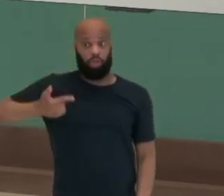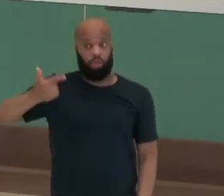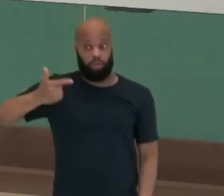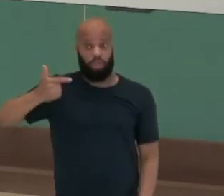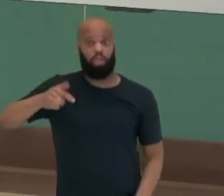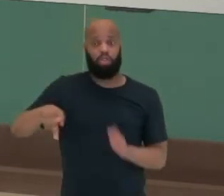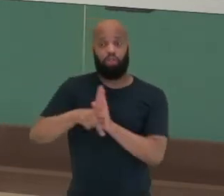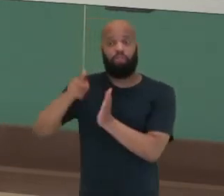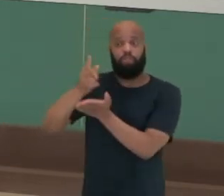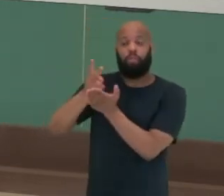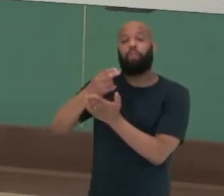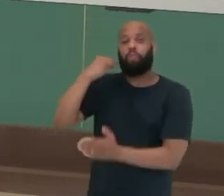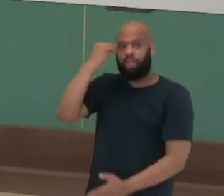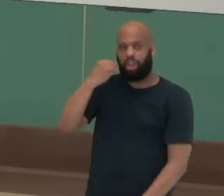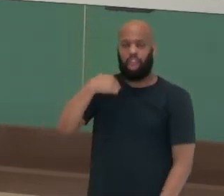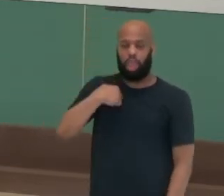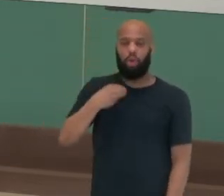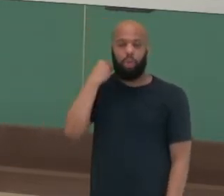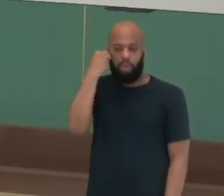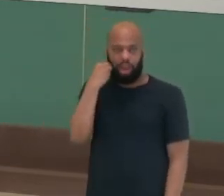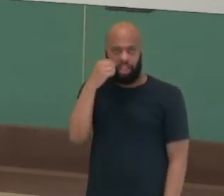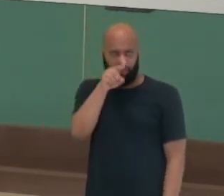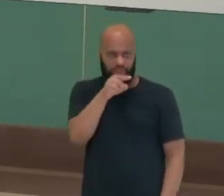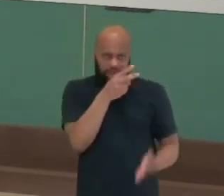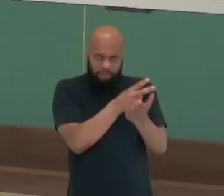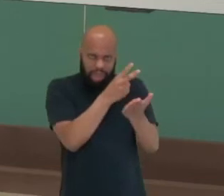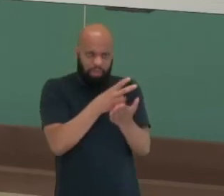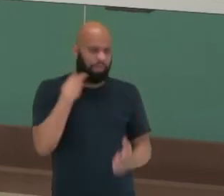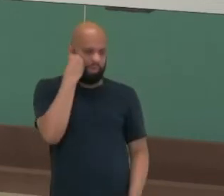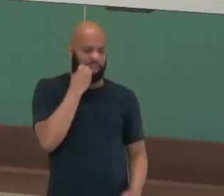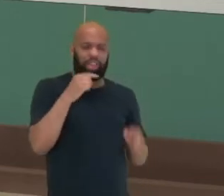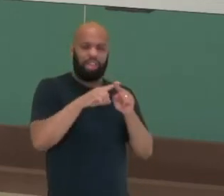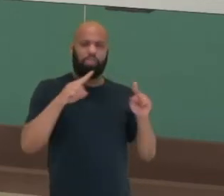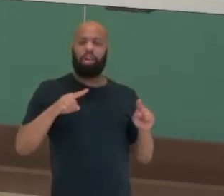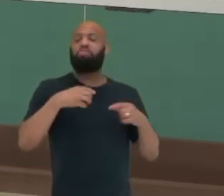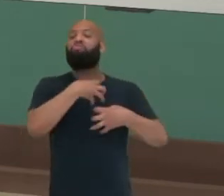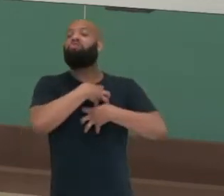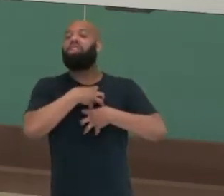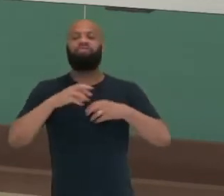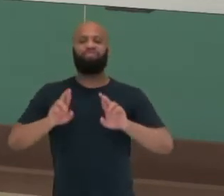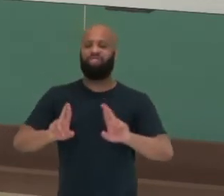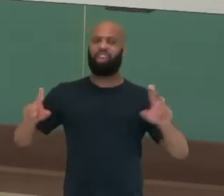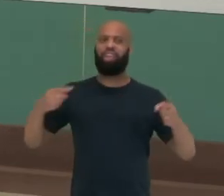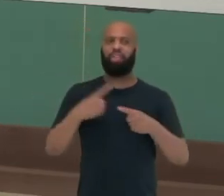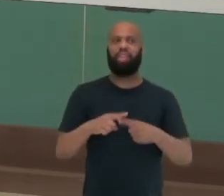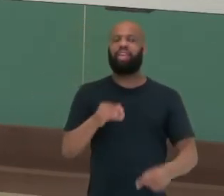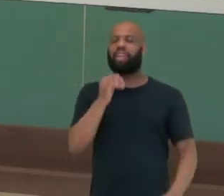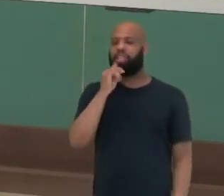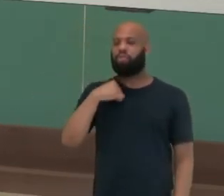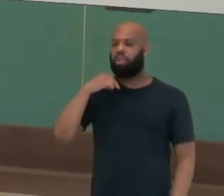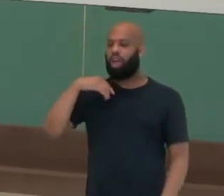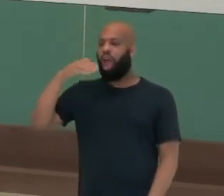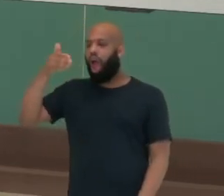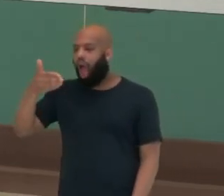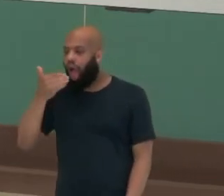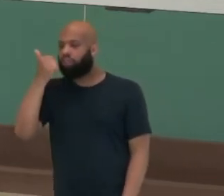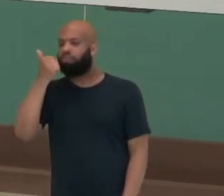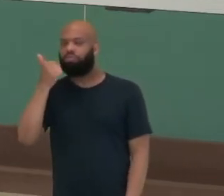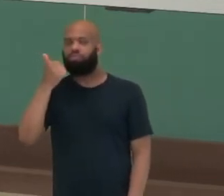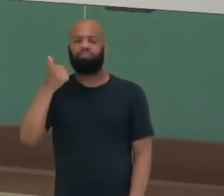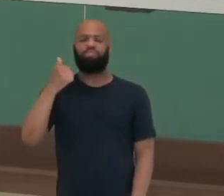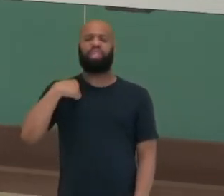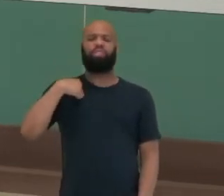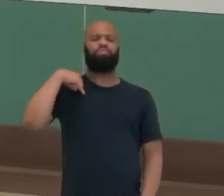mesma experiência diferentes da que tivemos anteriormente, tá? Quantas e quantas vezes eu não provo um alimento e